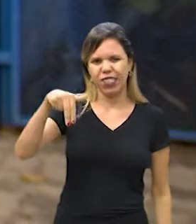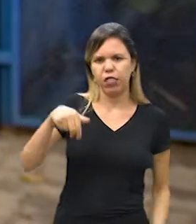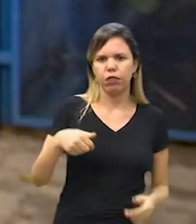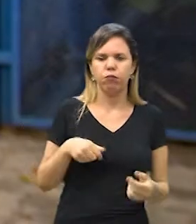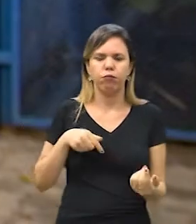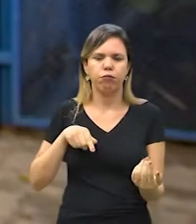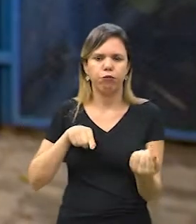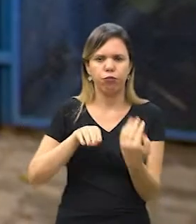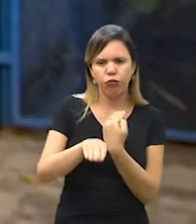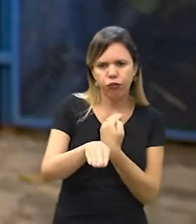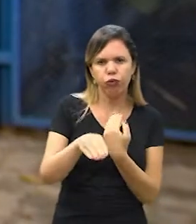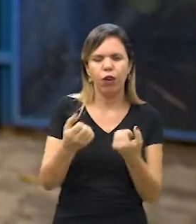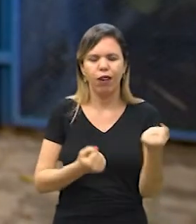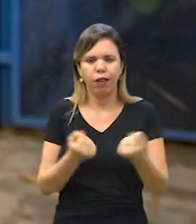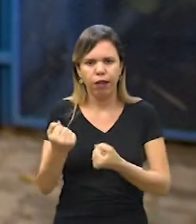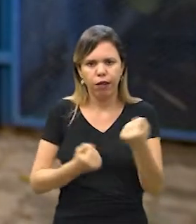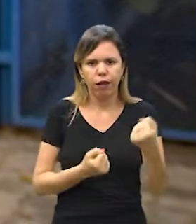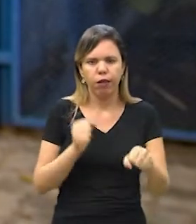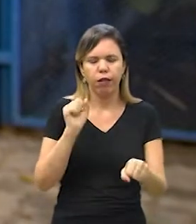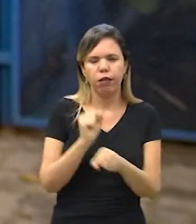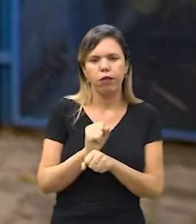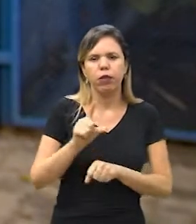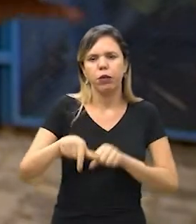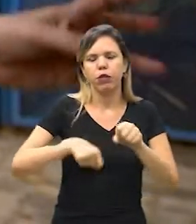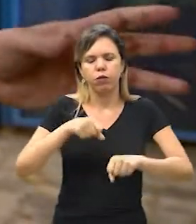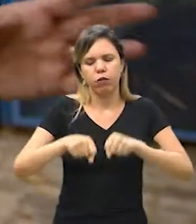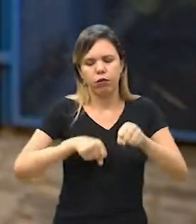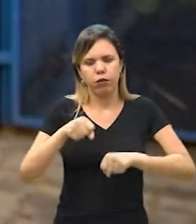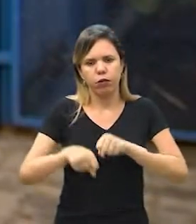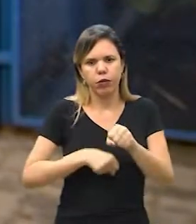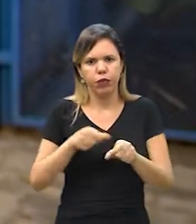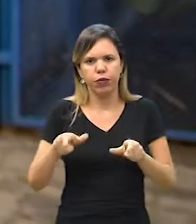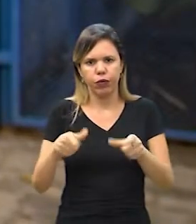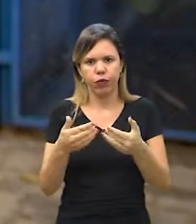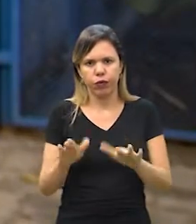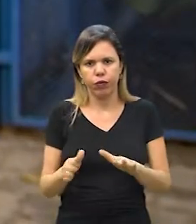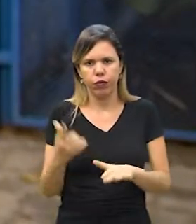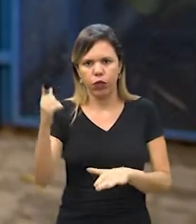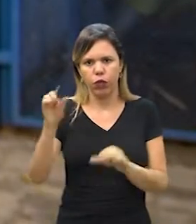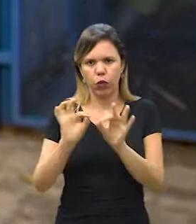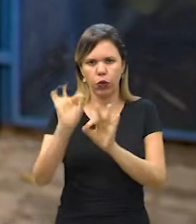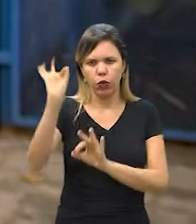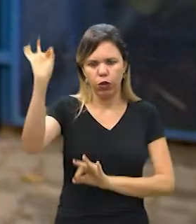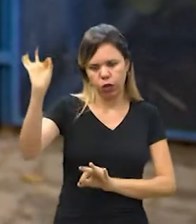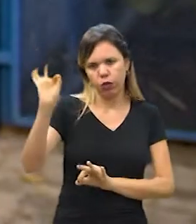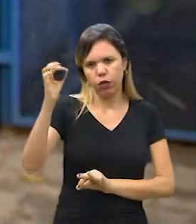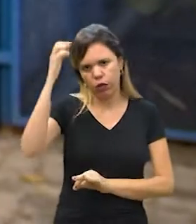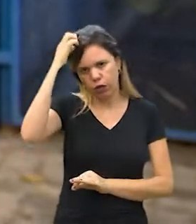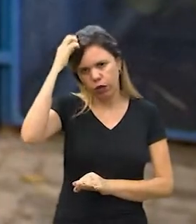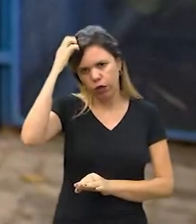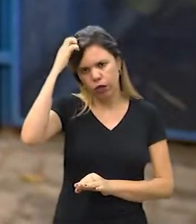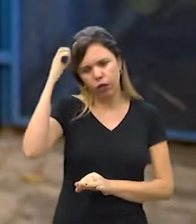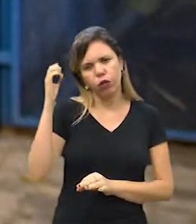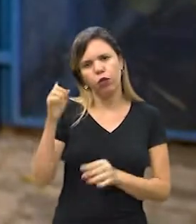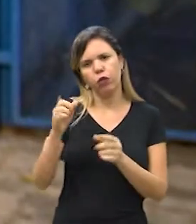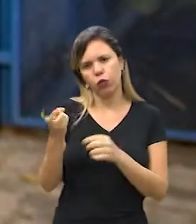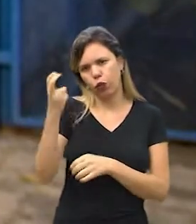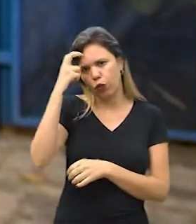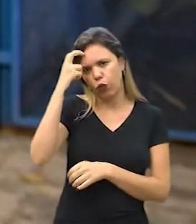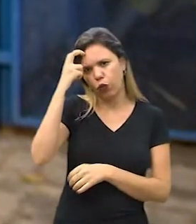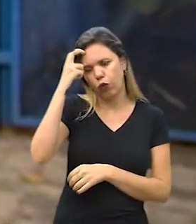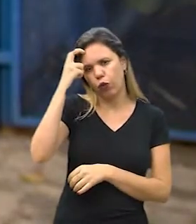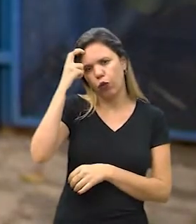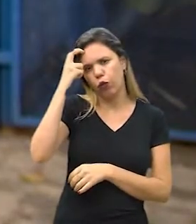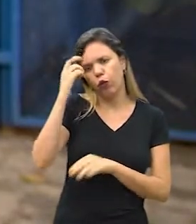atravessar todos os distritos com o carro para poder a estacionar e andar a ciclovia saindo de lá de cima do da